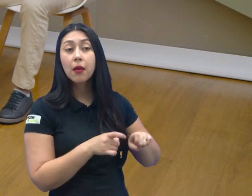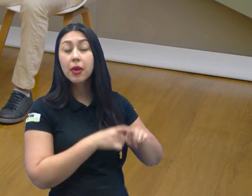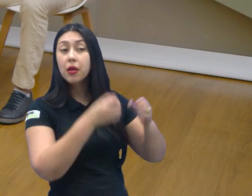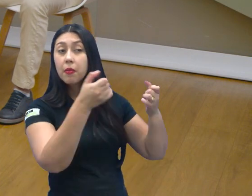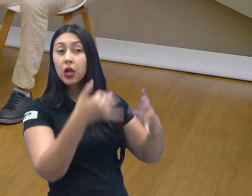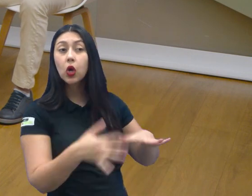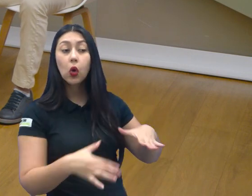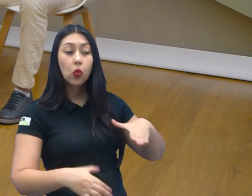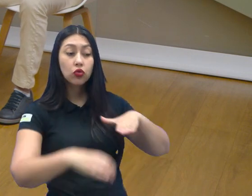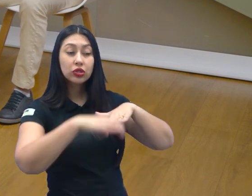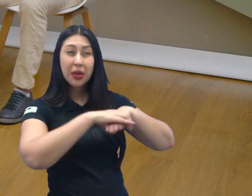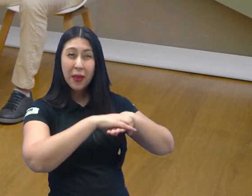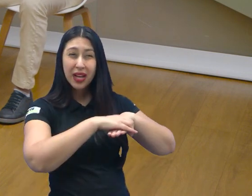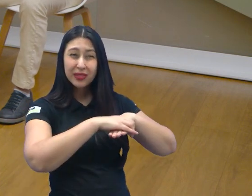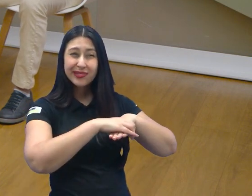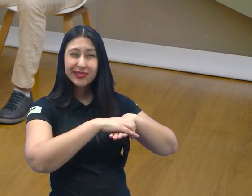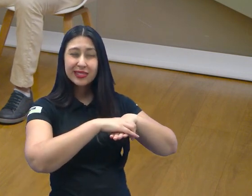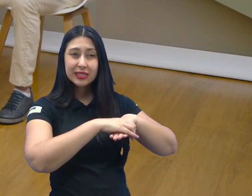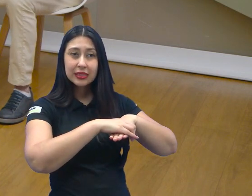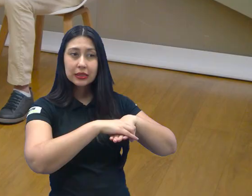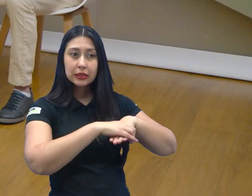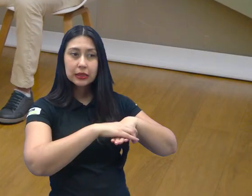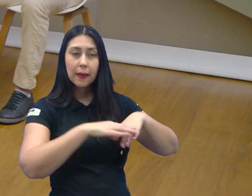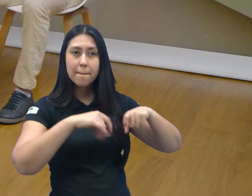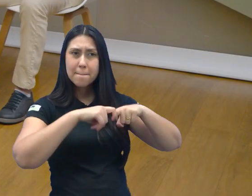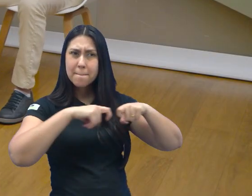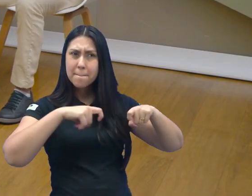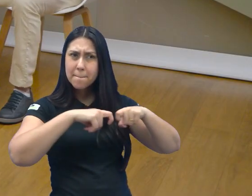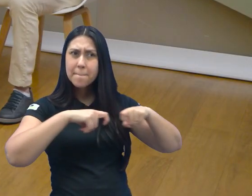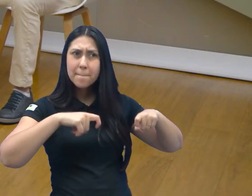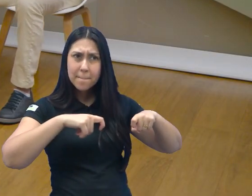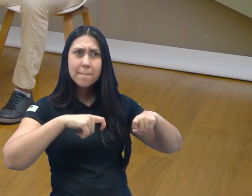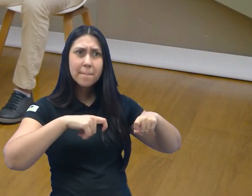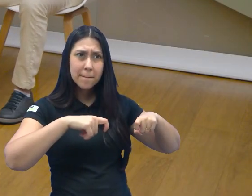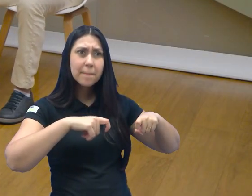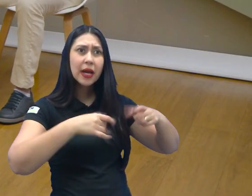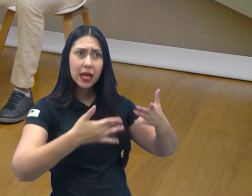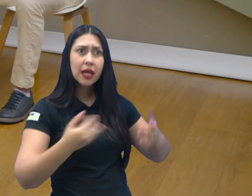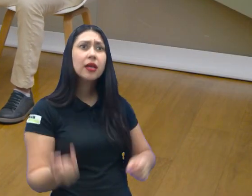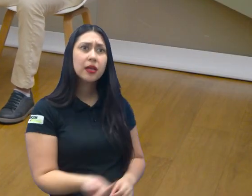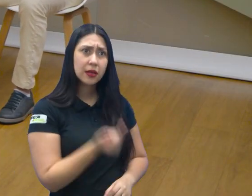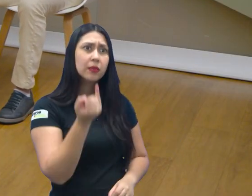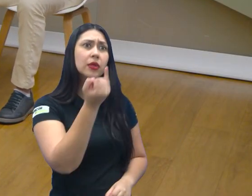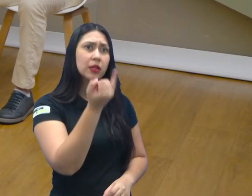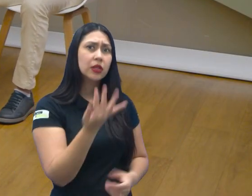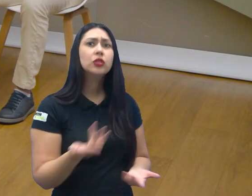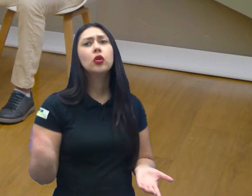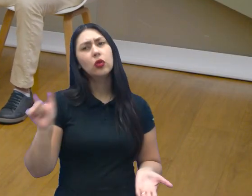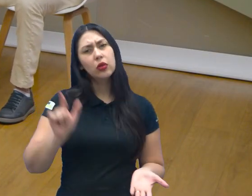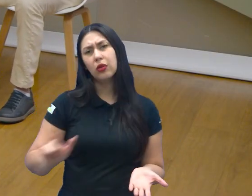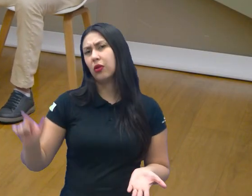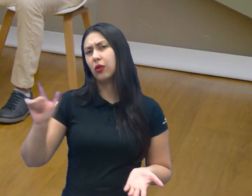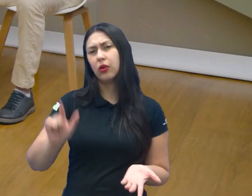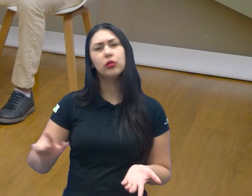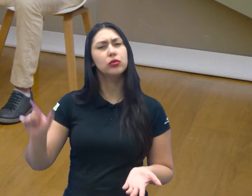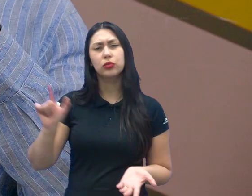sapato fechado. Meias sintéticas, que esses cuidados são fundamentais, né? Sempre meia de algodão. Sapato confortável e